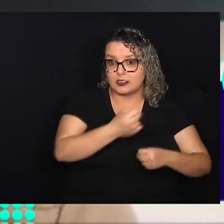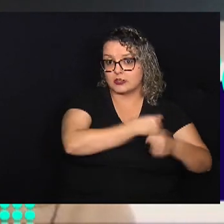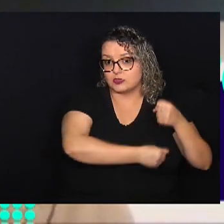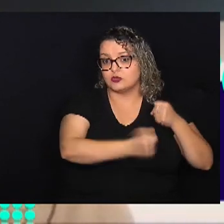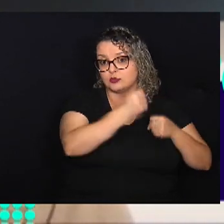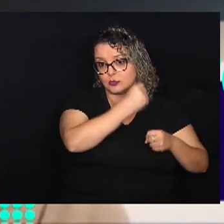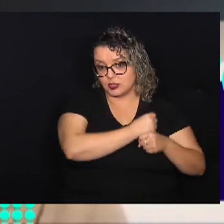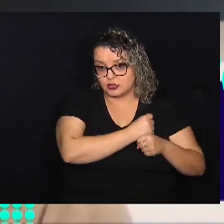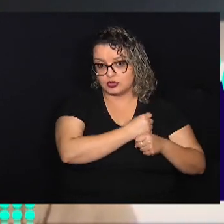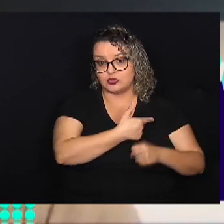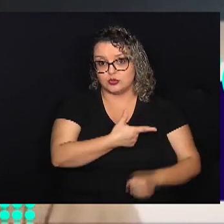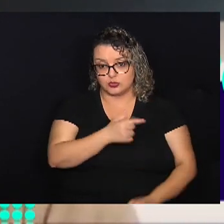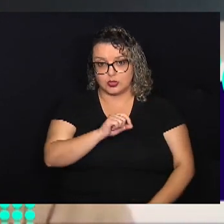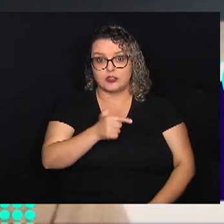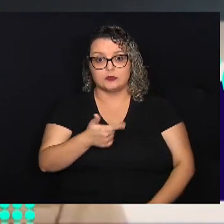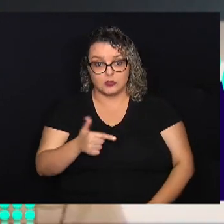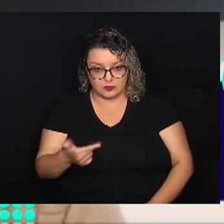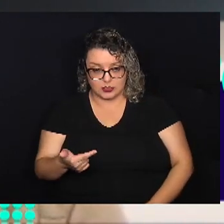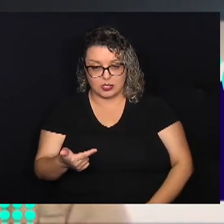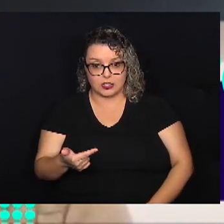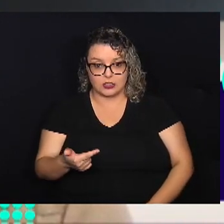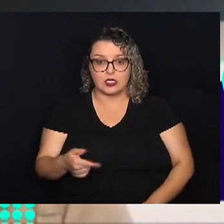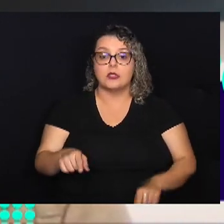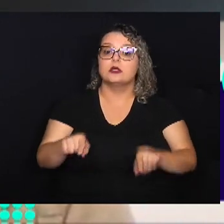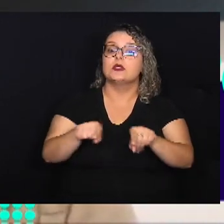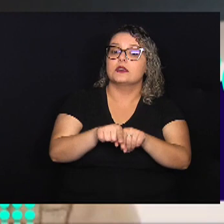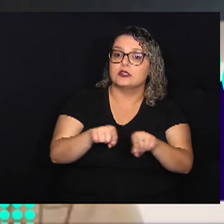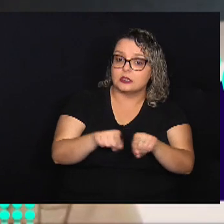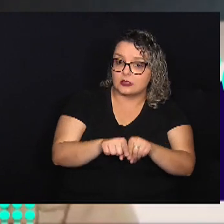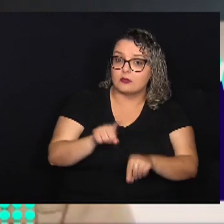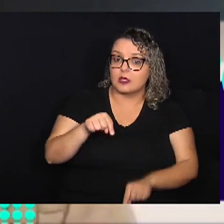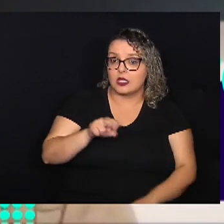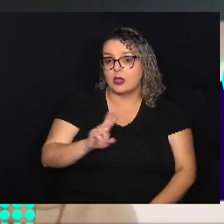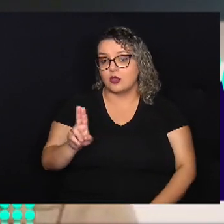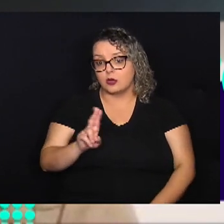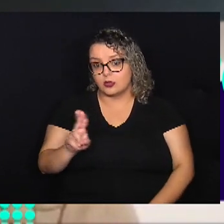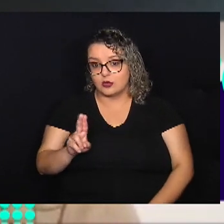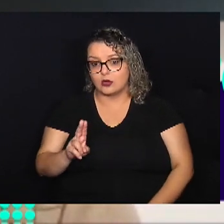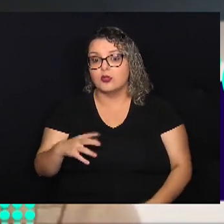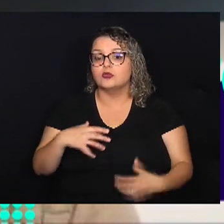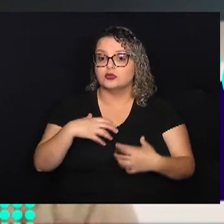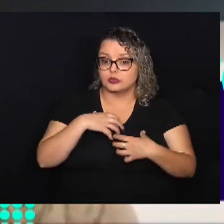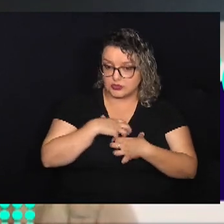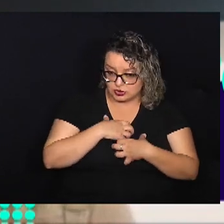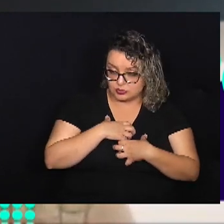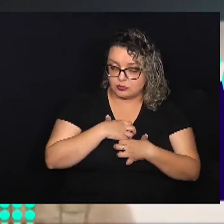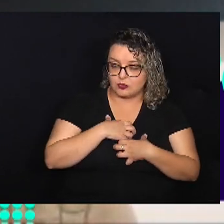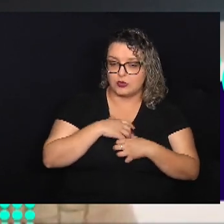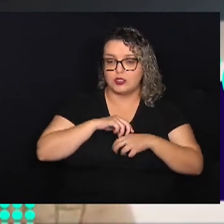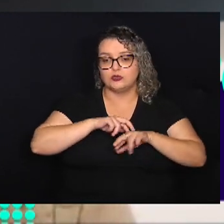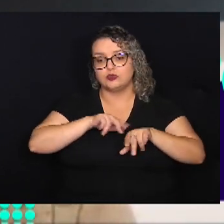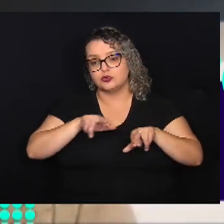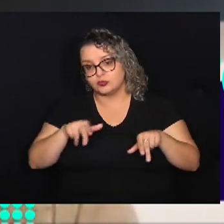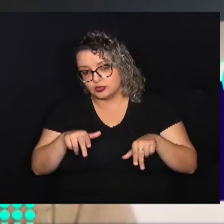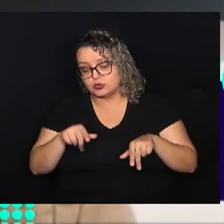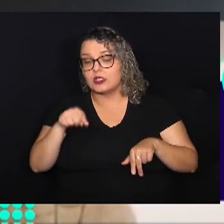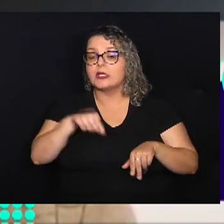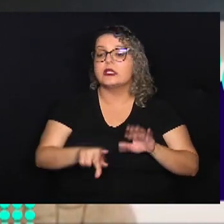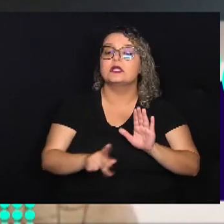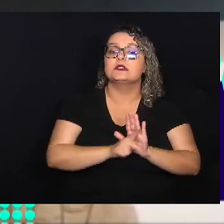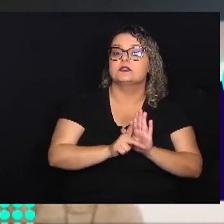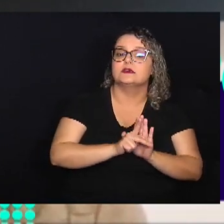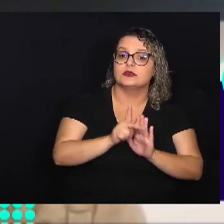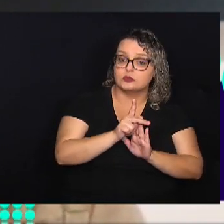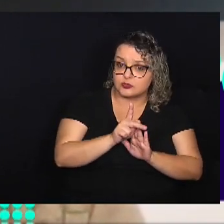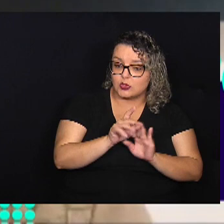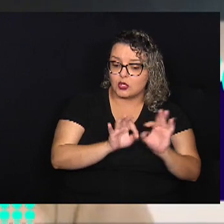do ano de 2022, que também é chamado Sentimentos. E nesse projeto,